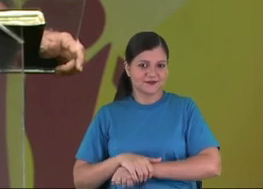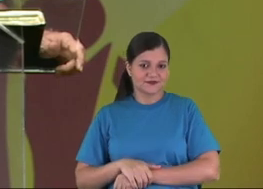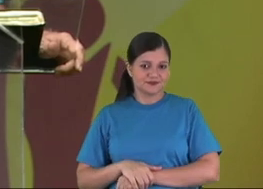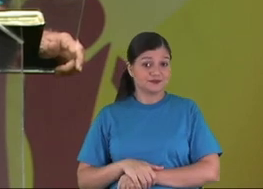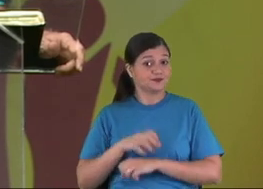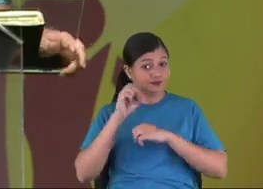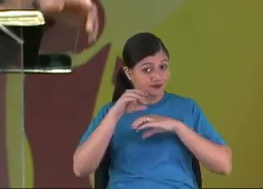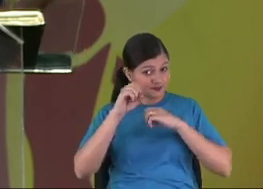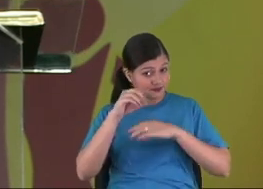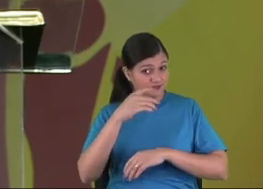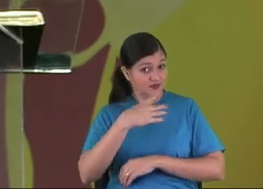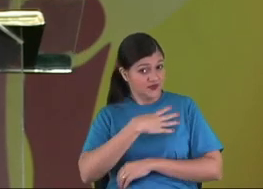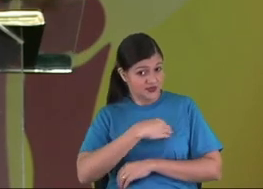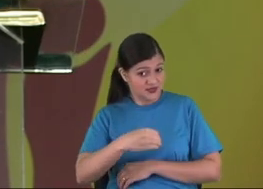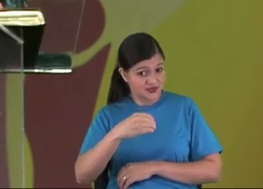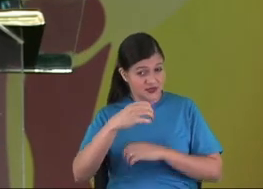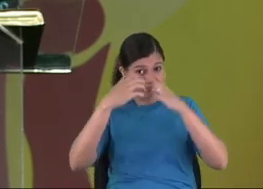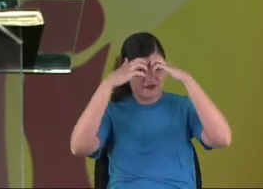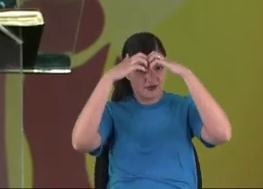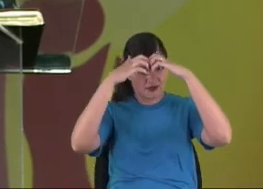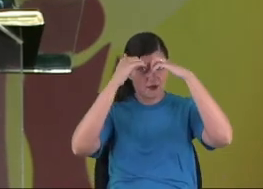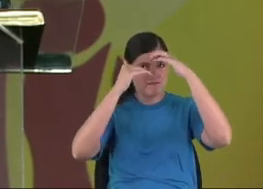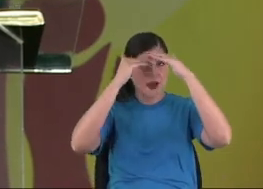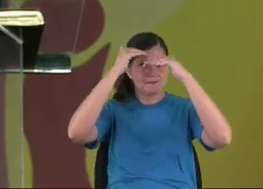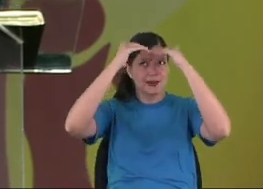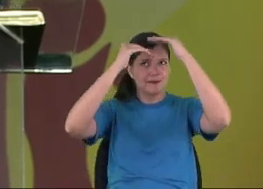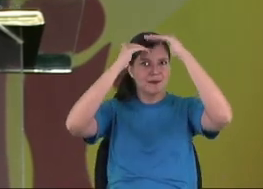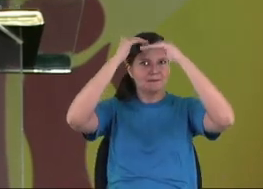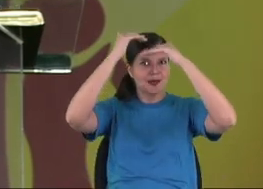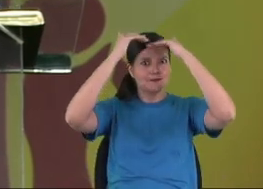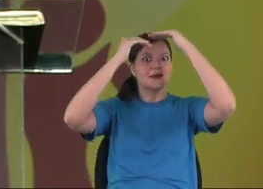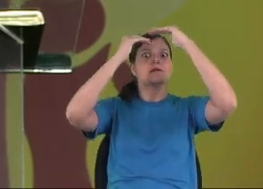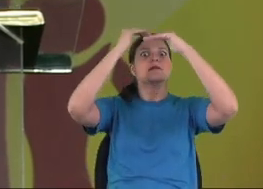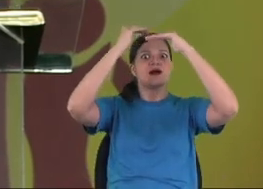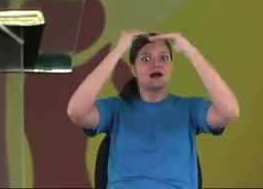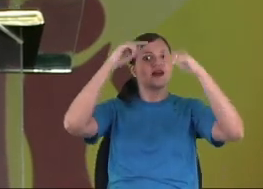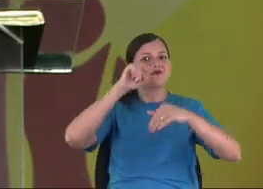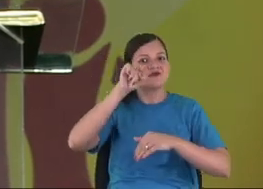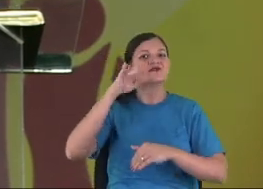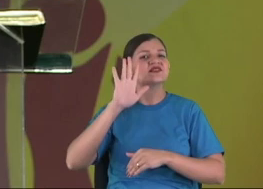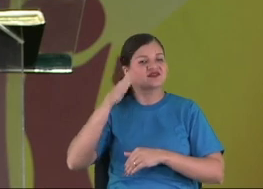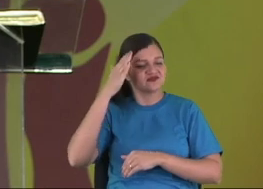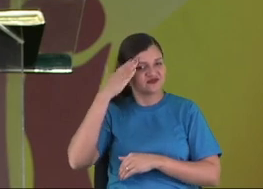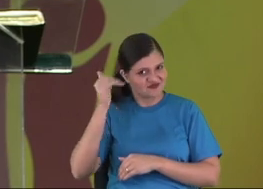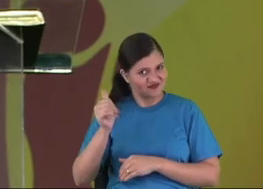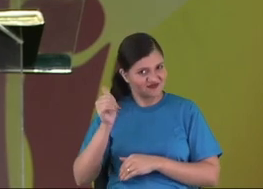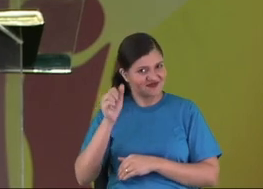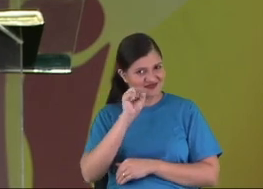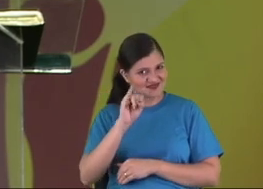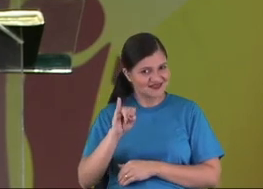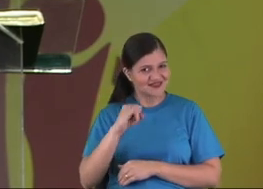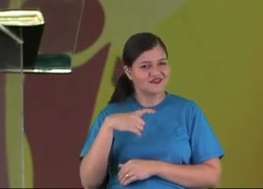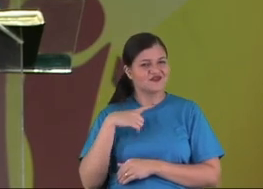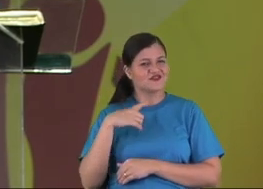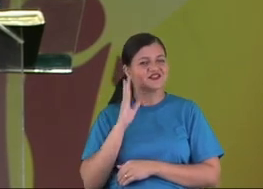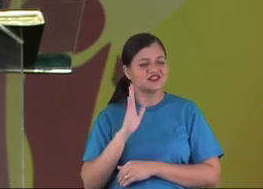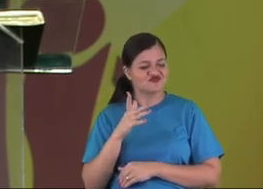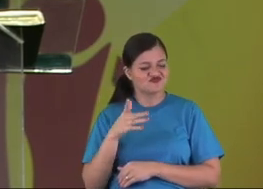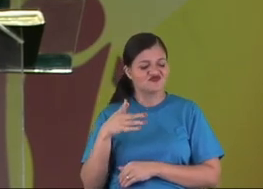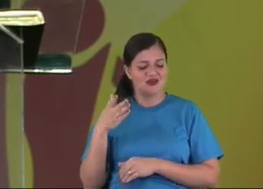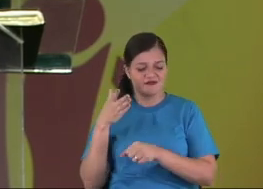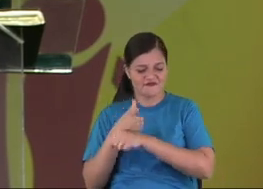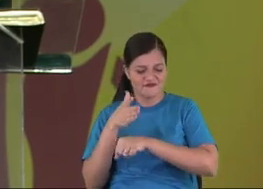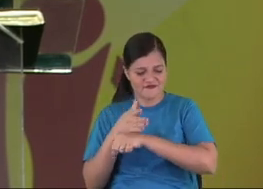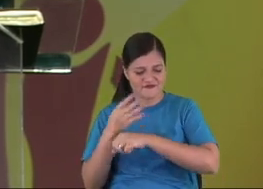Ensine o seu filho a desenvolver essa cabeça. E você já sabe, se você já tem algum tempo aqui, que